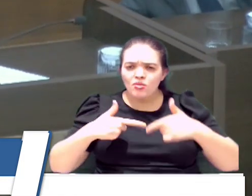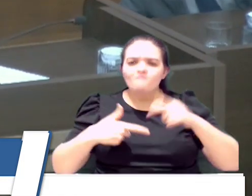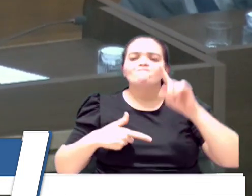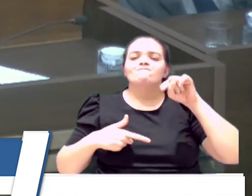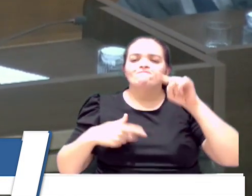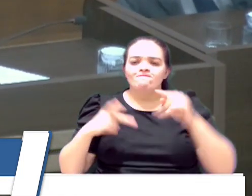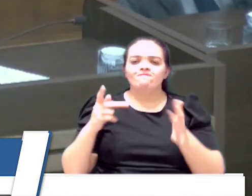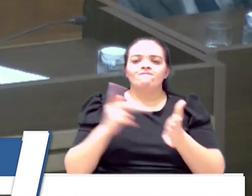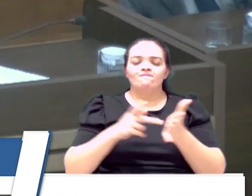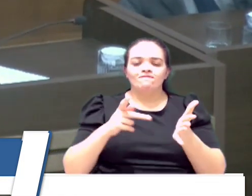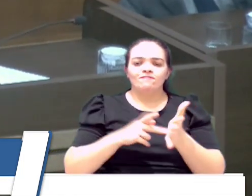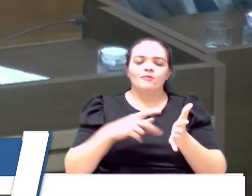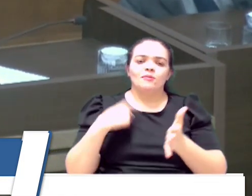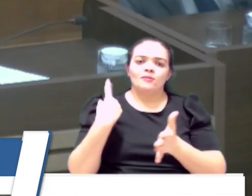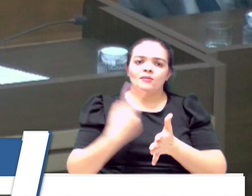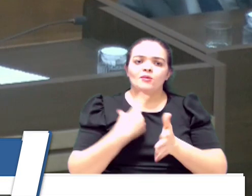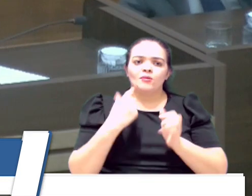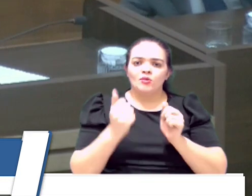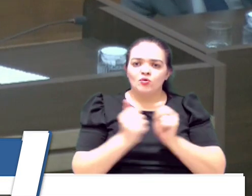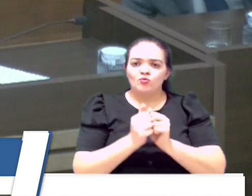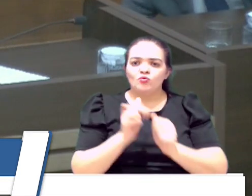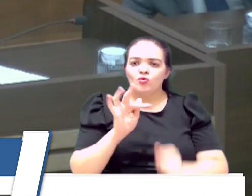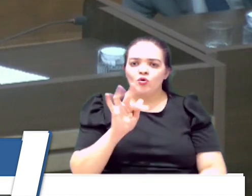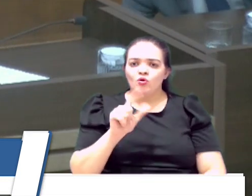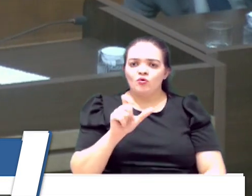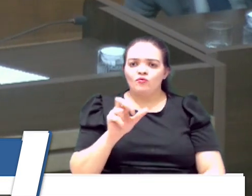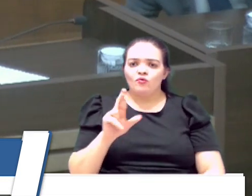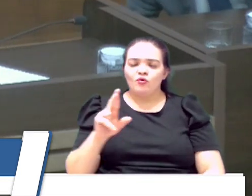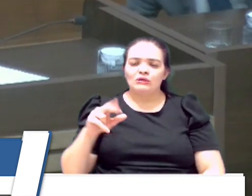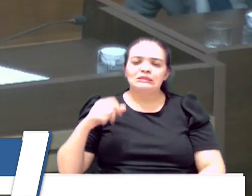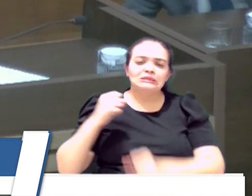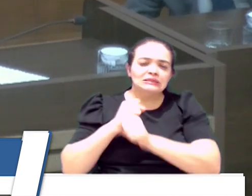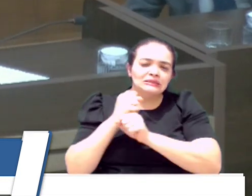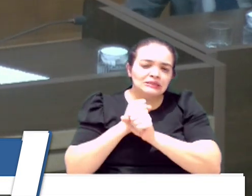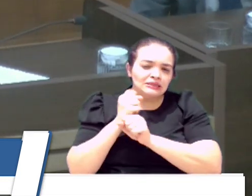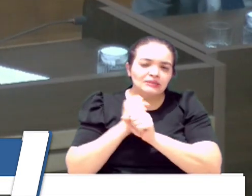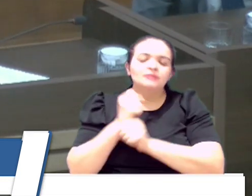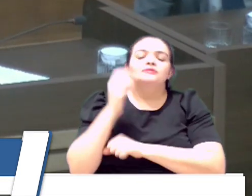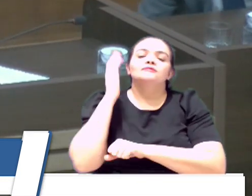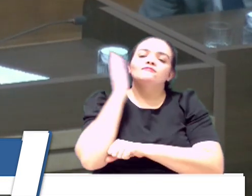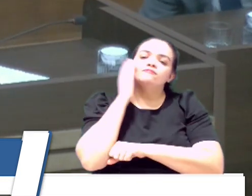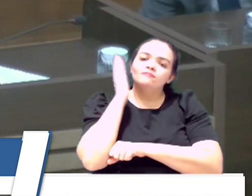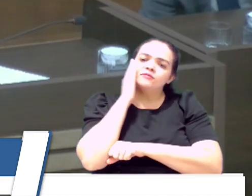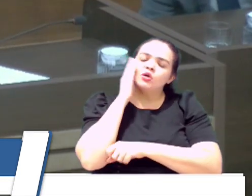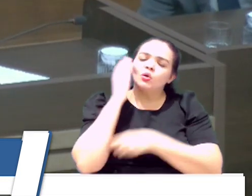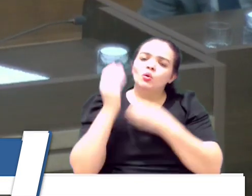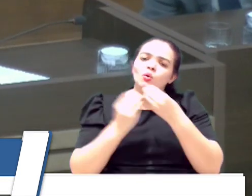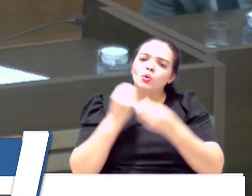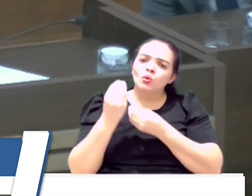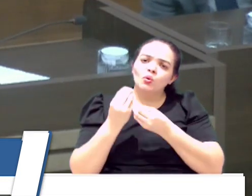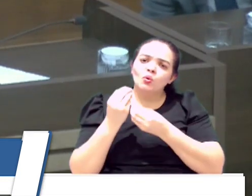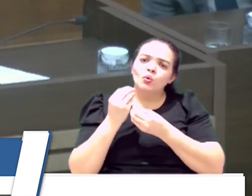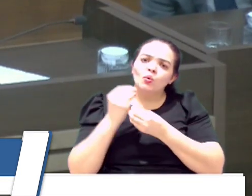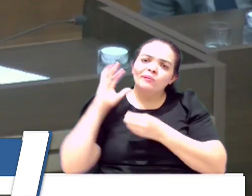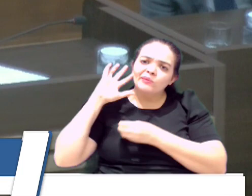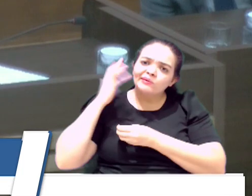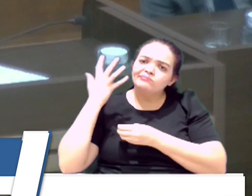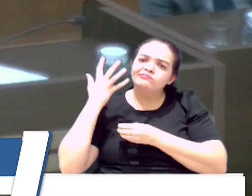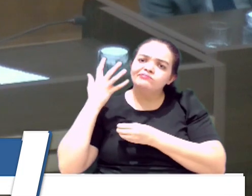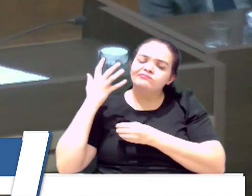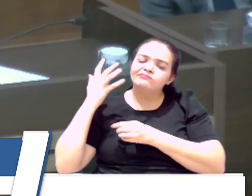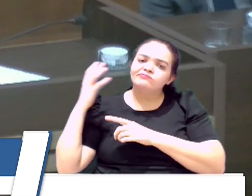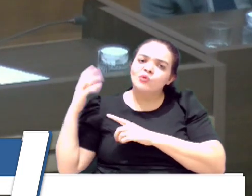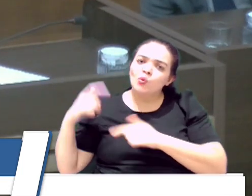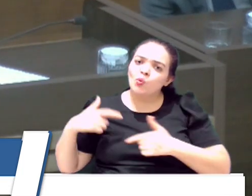a gente que já está ao lado da Flor da Vida há muito tempo, sabe como que esses enfrentamentos,